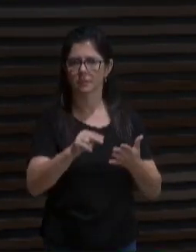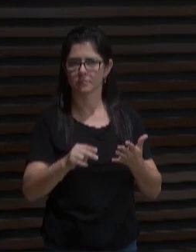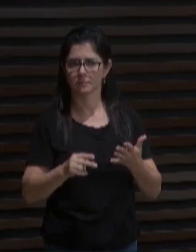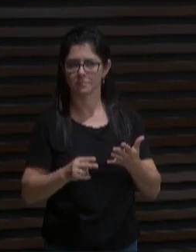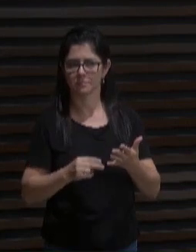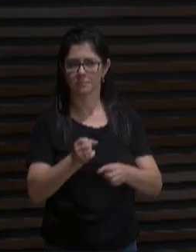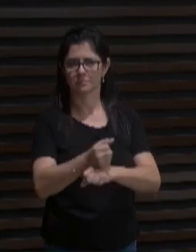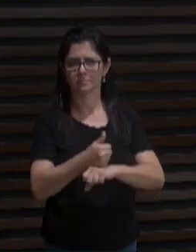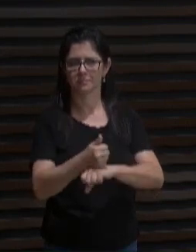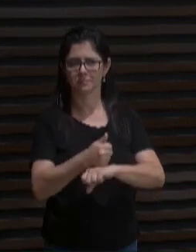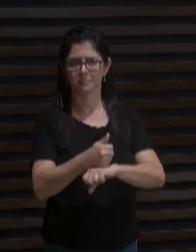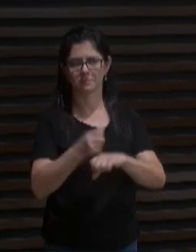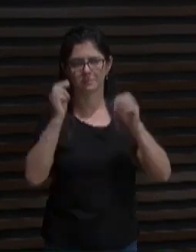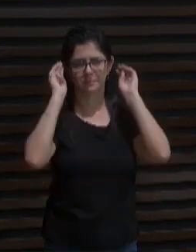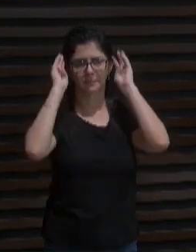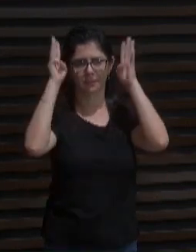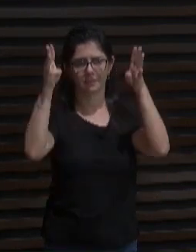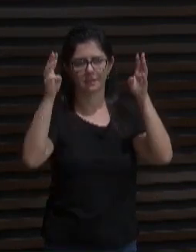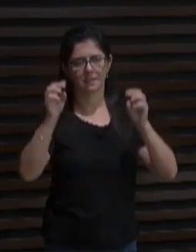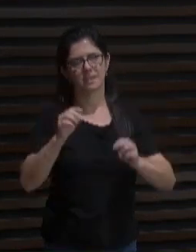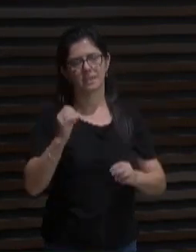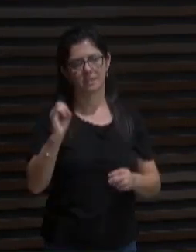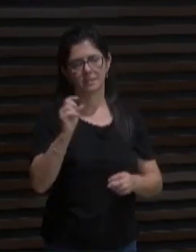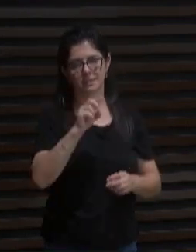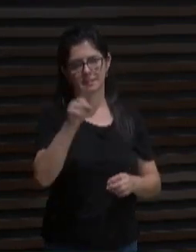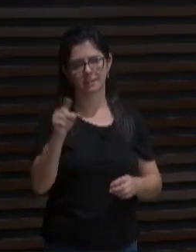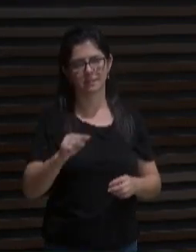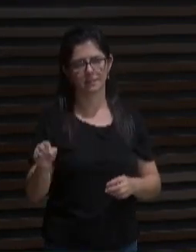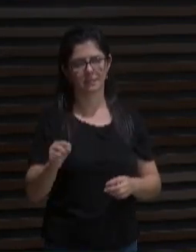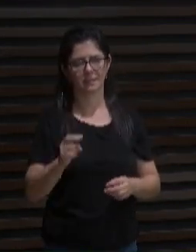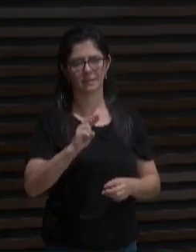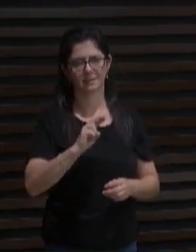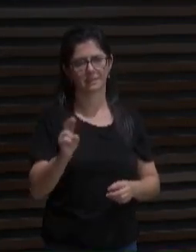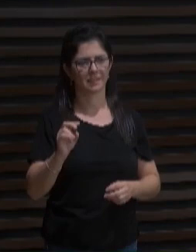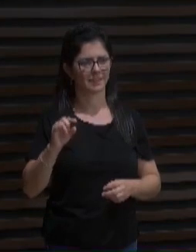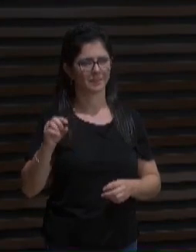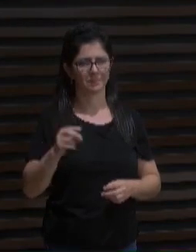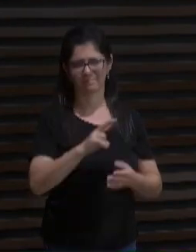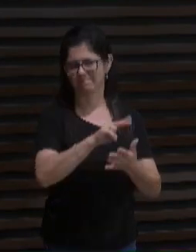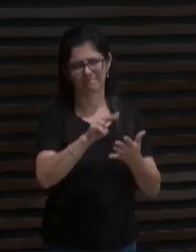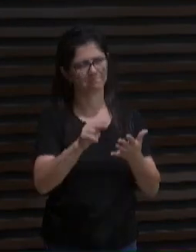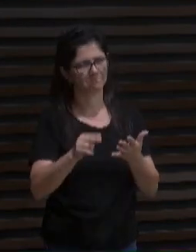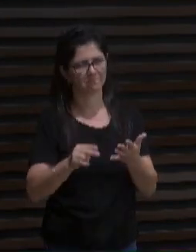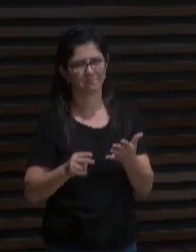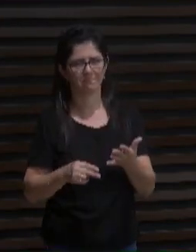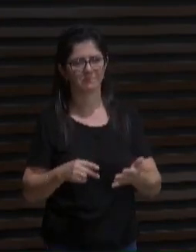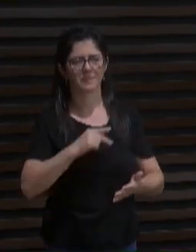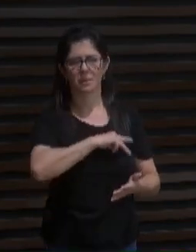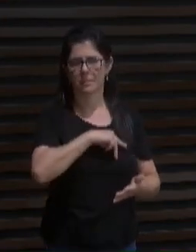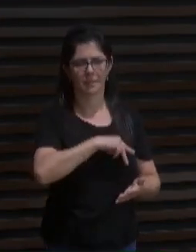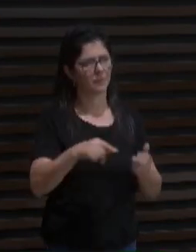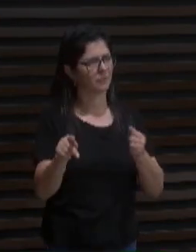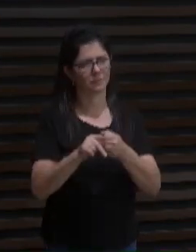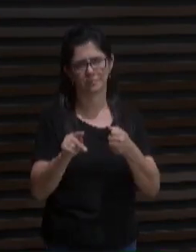Moisés, Ezequias, Josafá, Isaías, Jeremias, Daniel, Neemias, Jonas, Cornélio, Paulo, Pedro